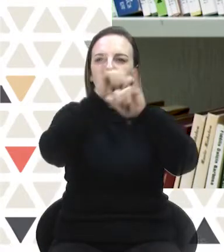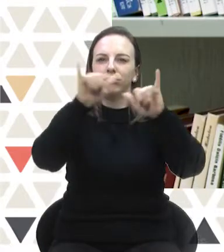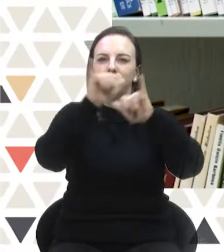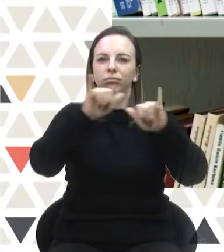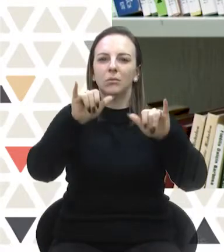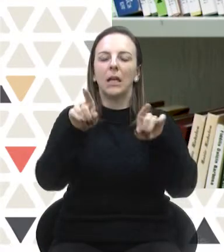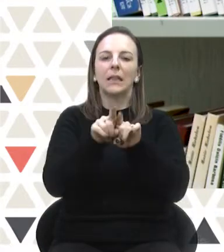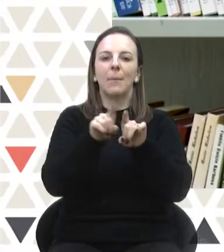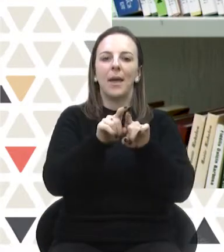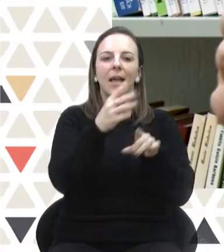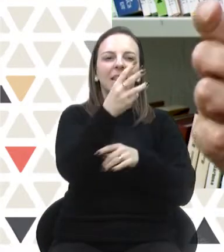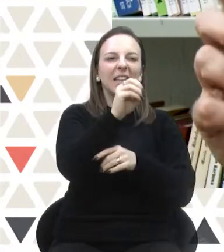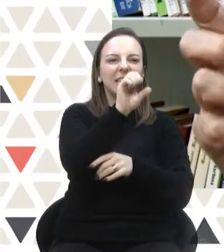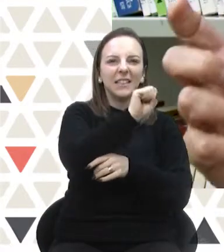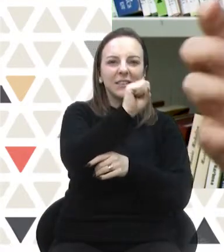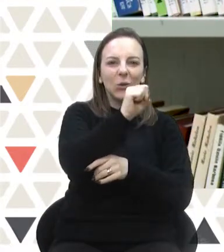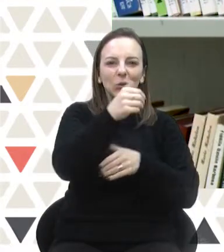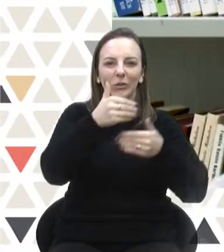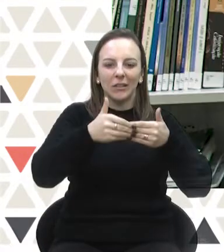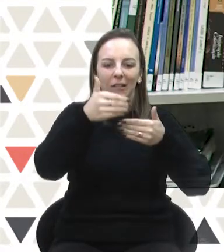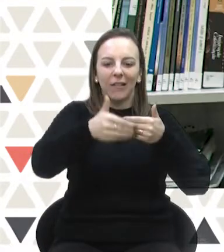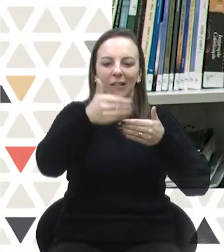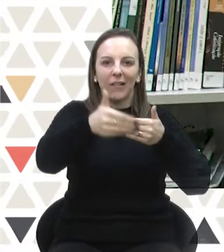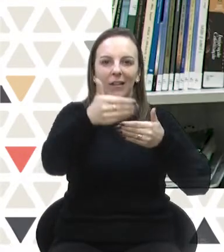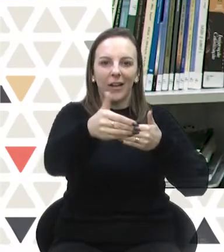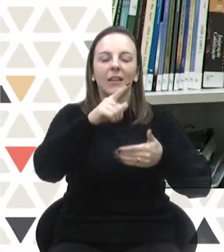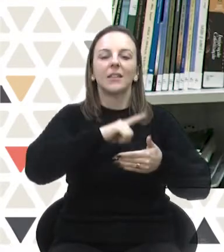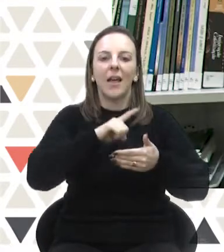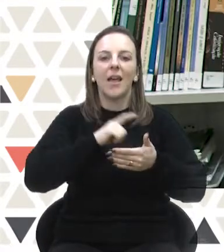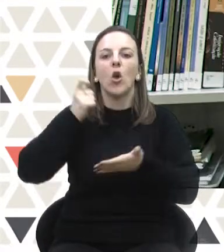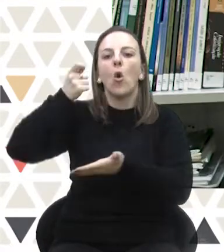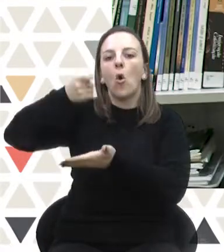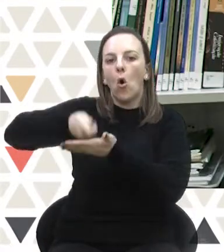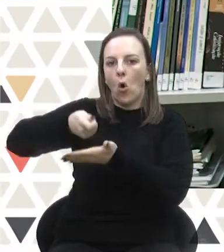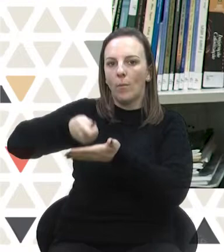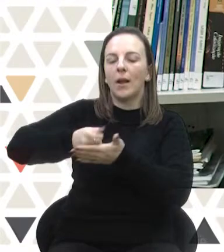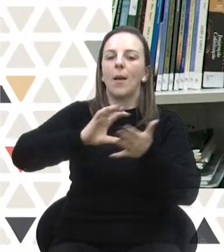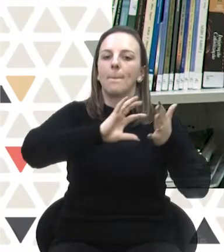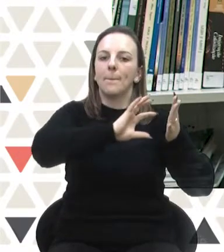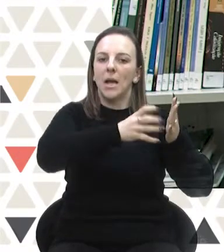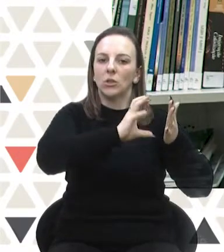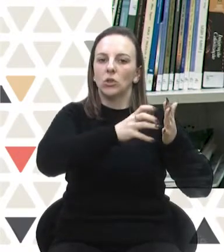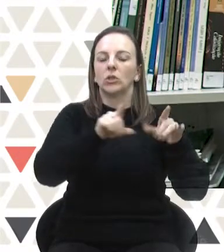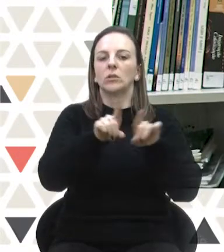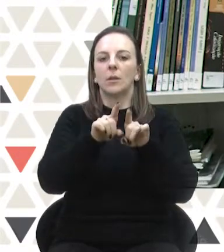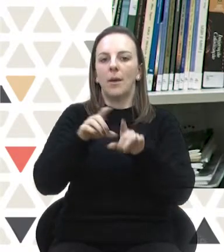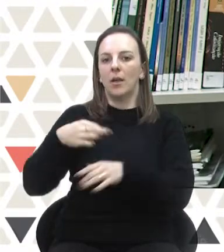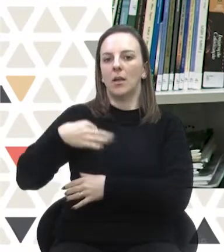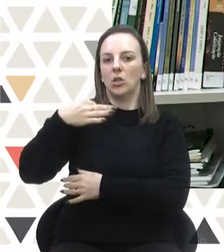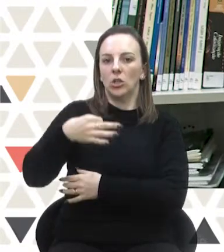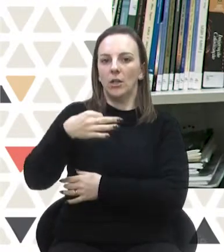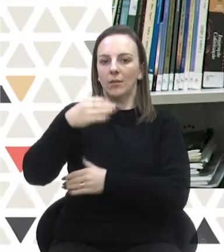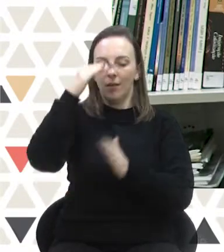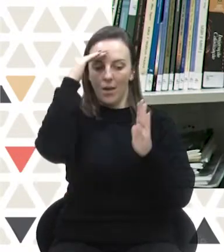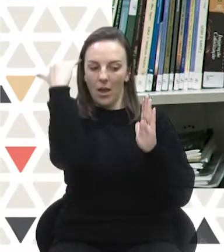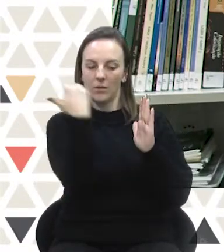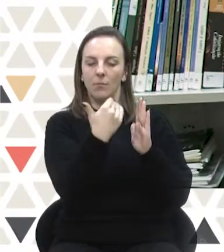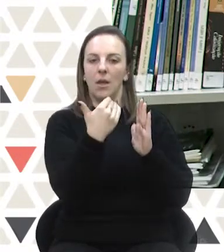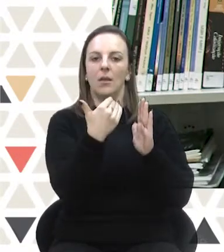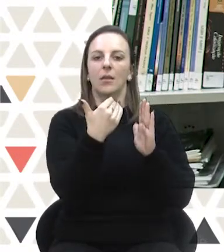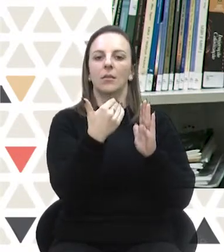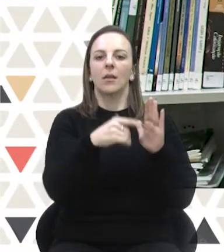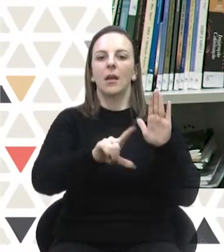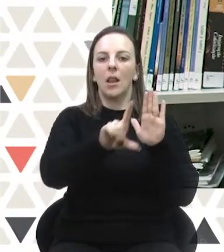próprias inserções, aquelas que são de 30 segundos, durante a programação, é obrigatório que o partido e os candidatos